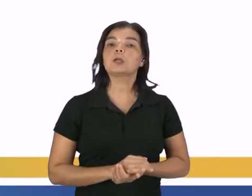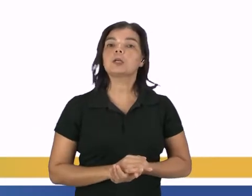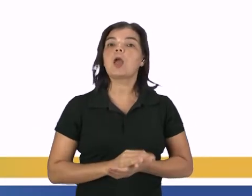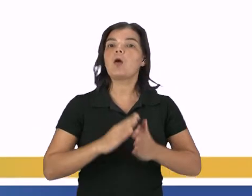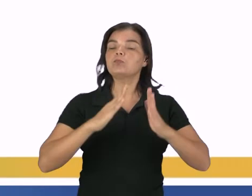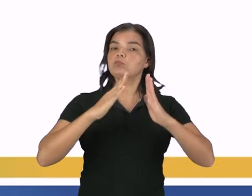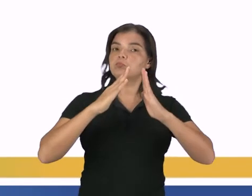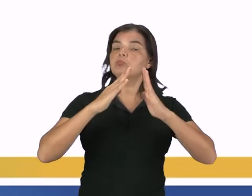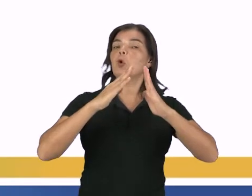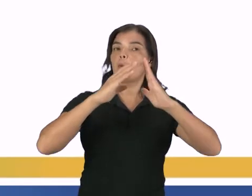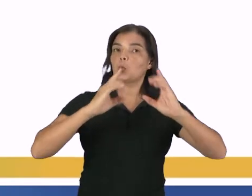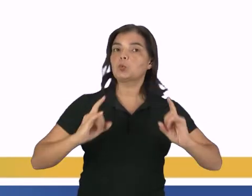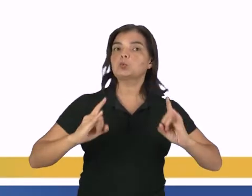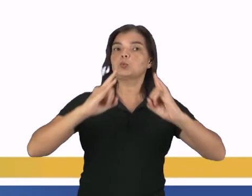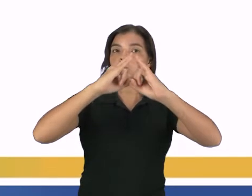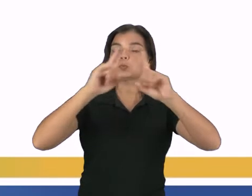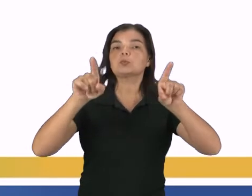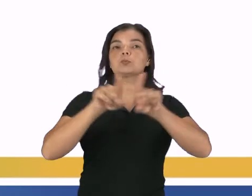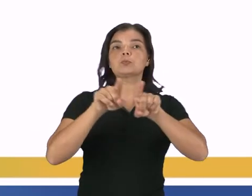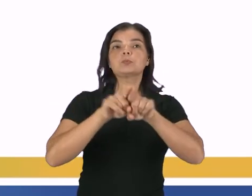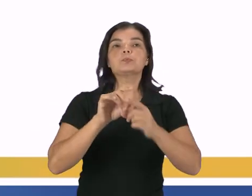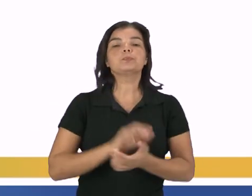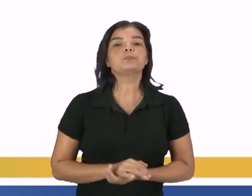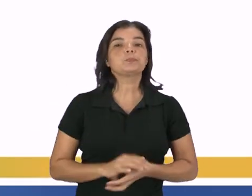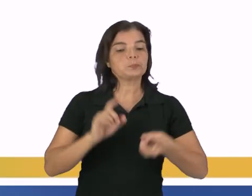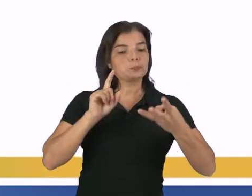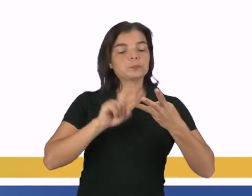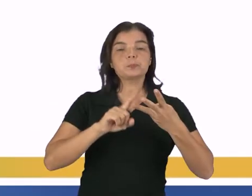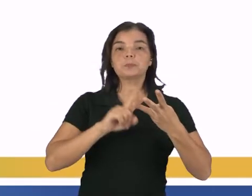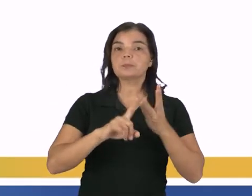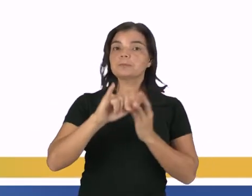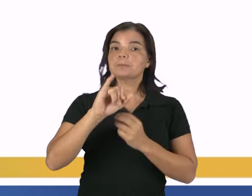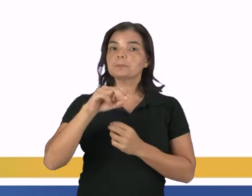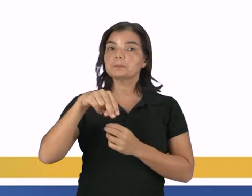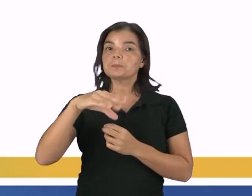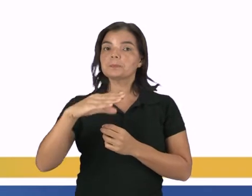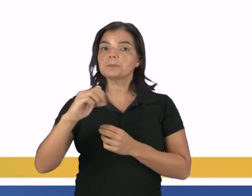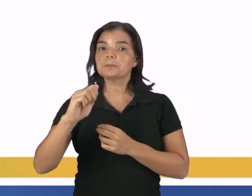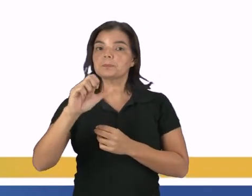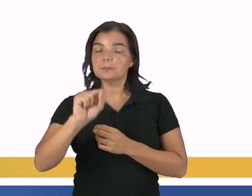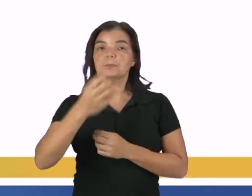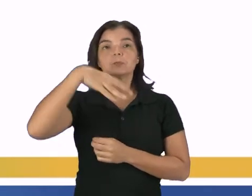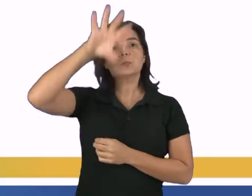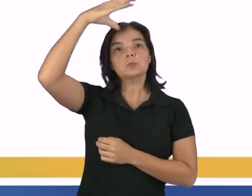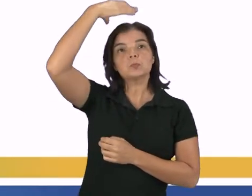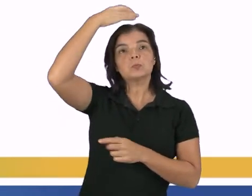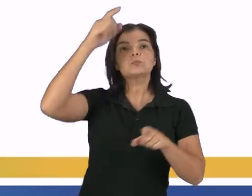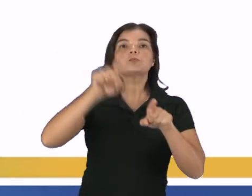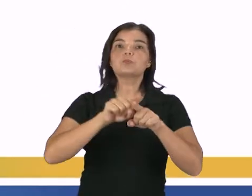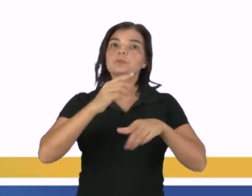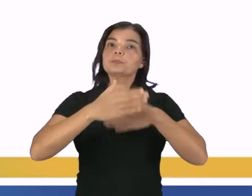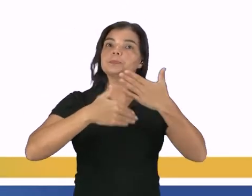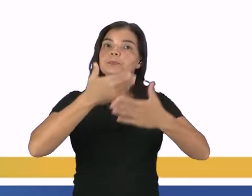México, atual região do México. Terceiro, os Incas. O Império Inca, por sua